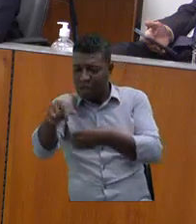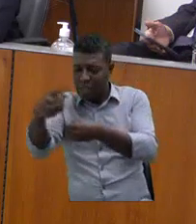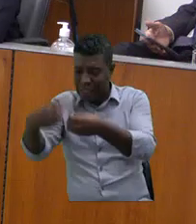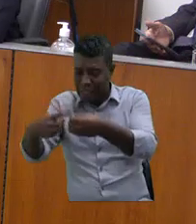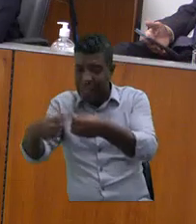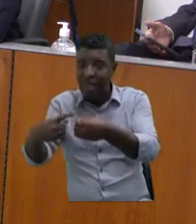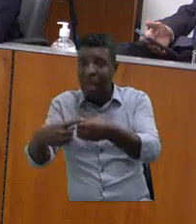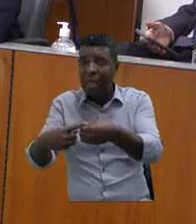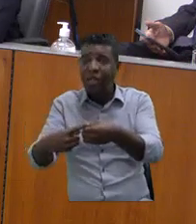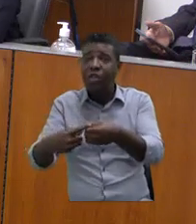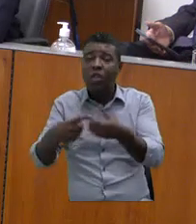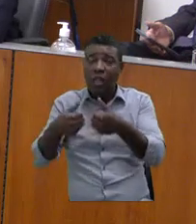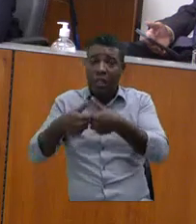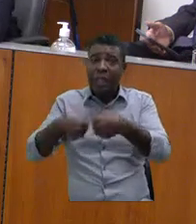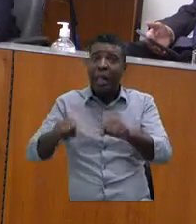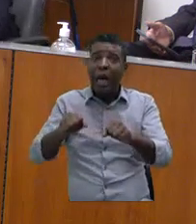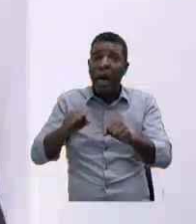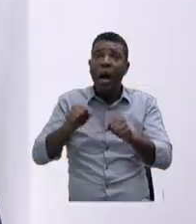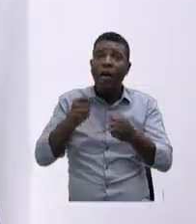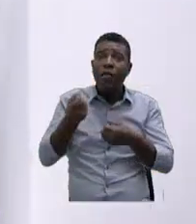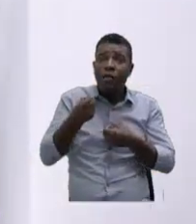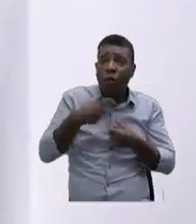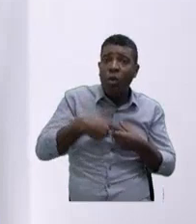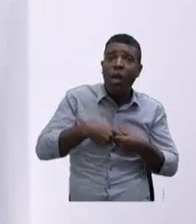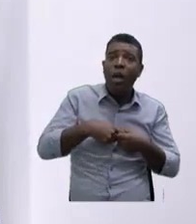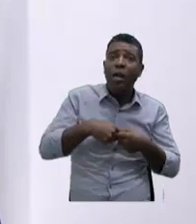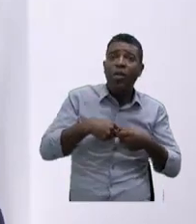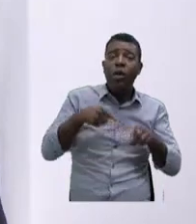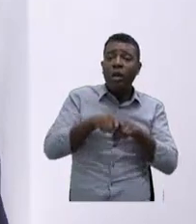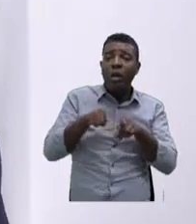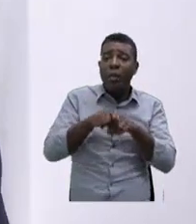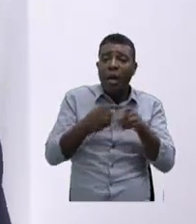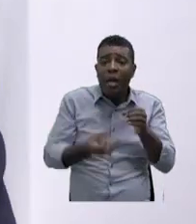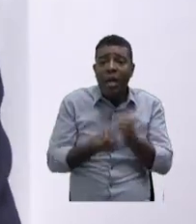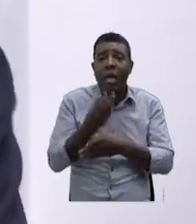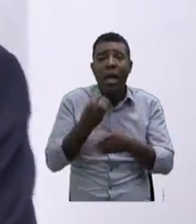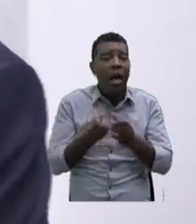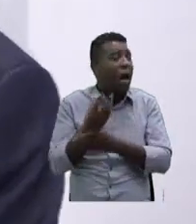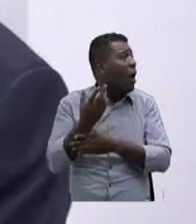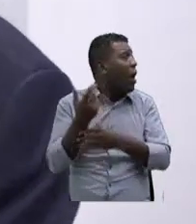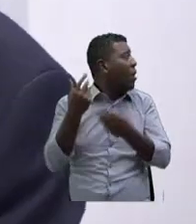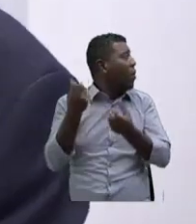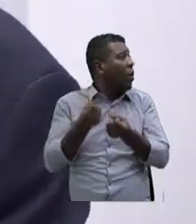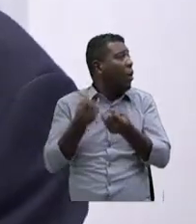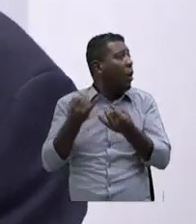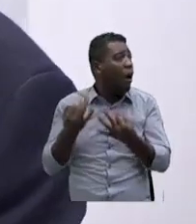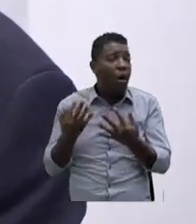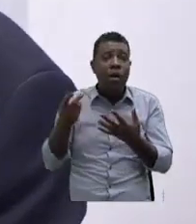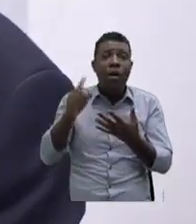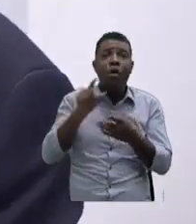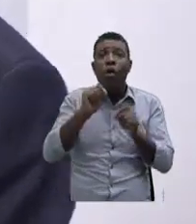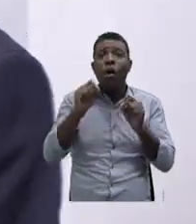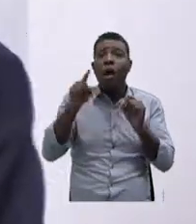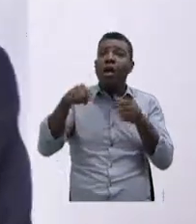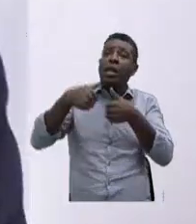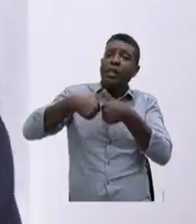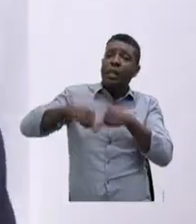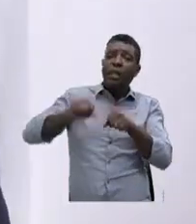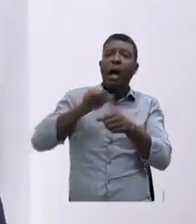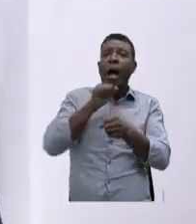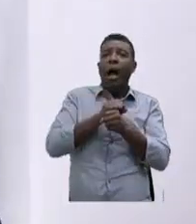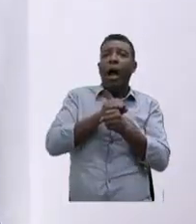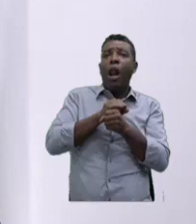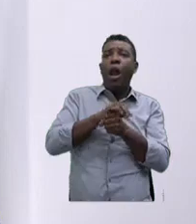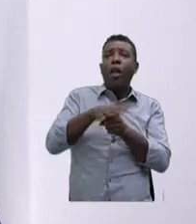implantados nos municípios regionais, nas diferentes regiões, estão superlotados. Hoje mesmo tive